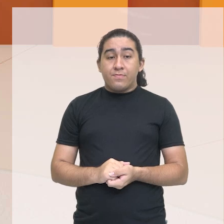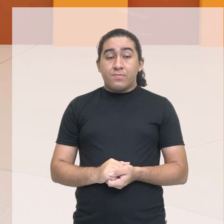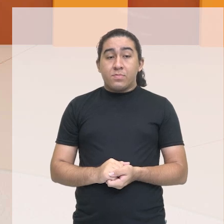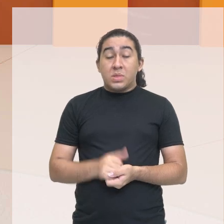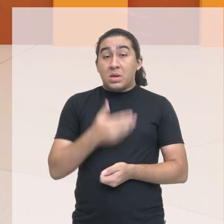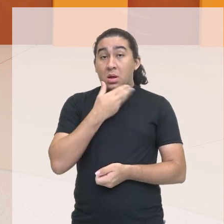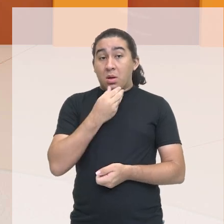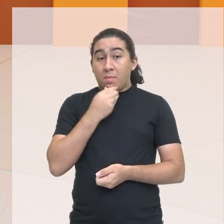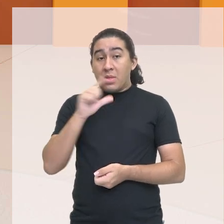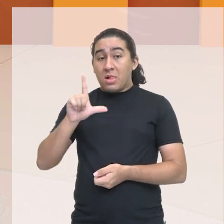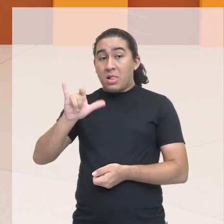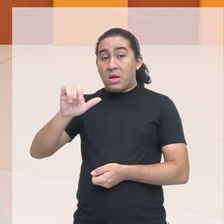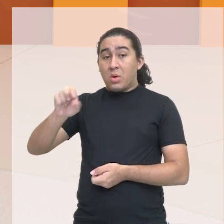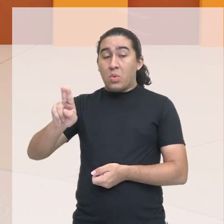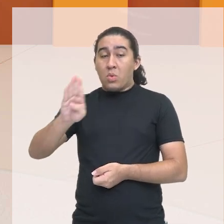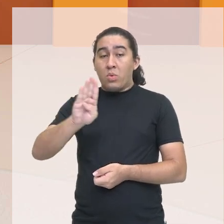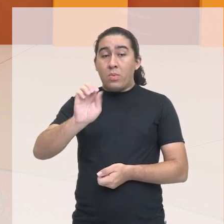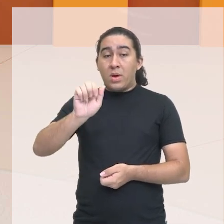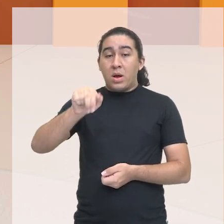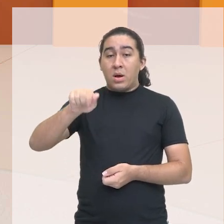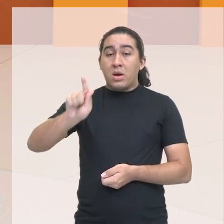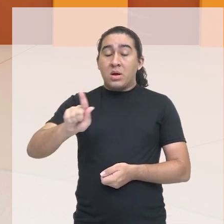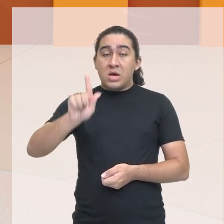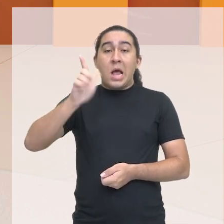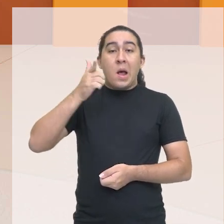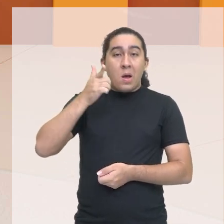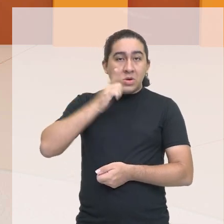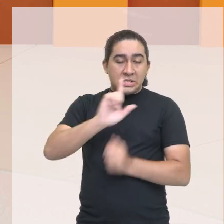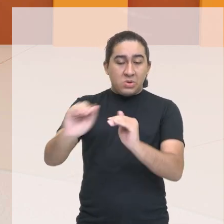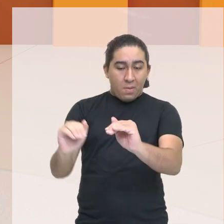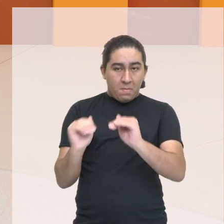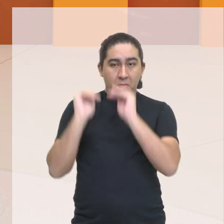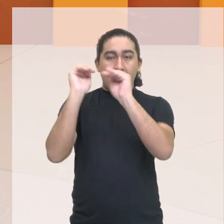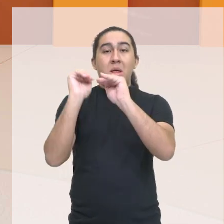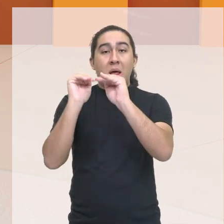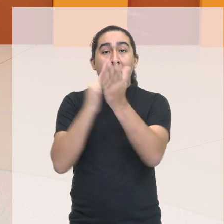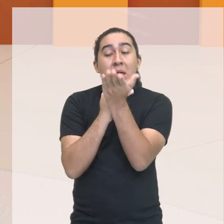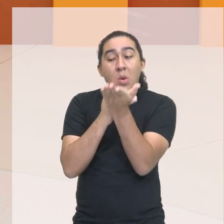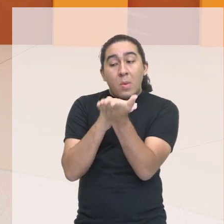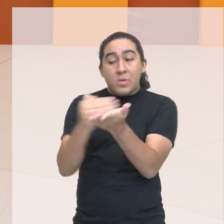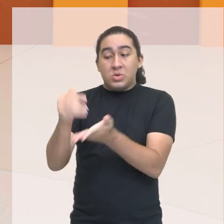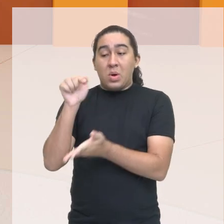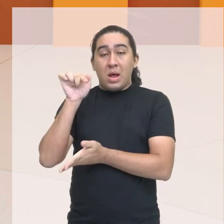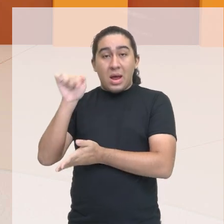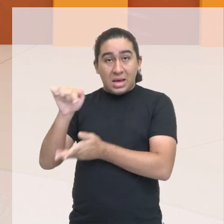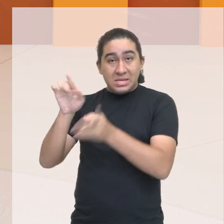Bang tomou o poder e deu início à dinastia Han, né?